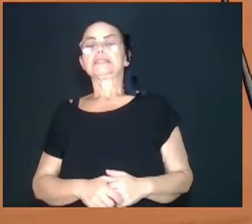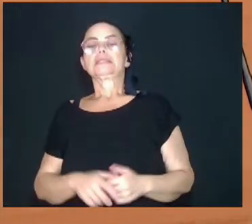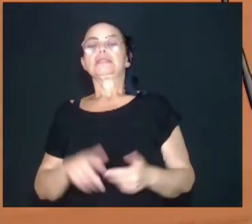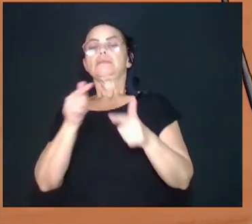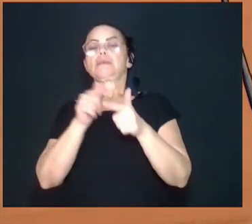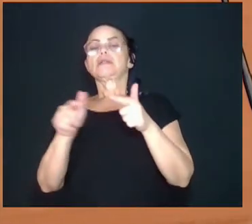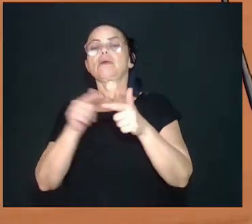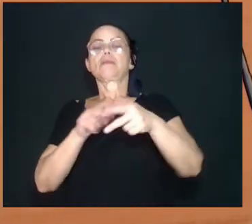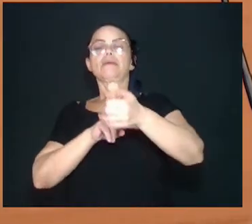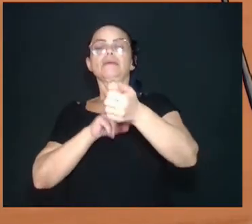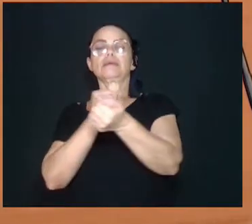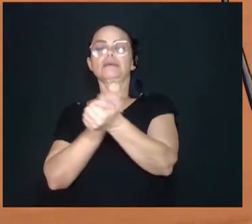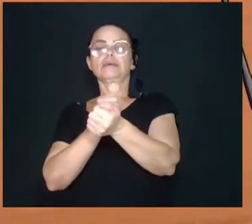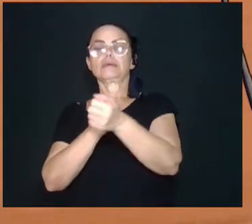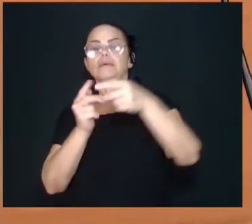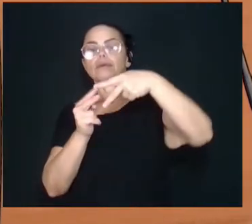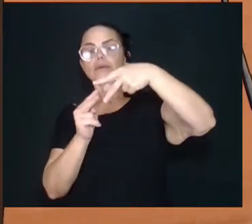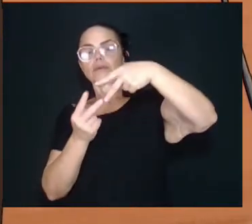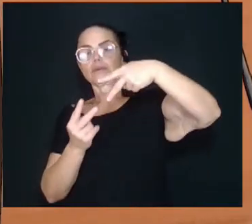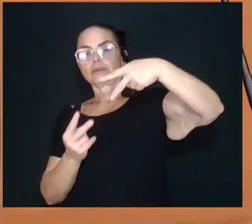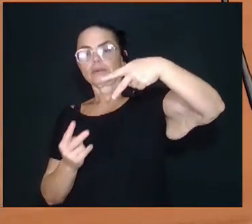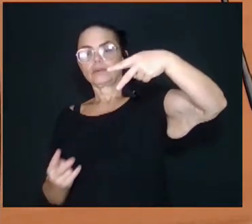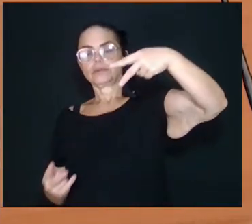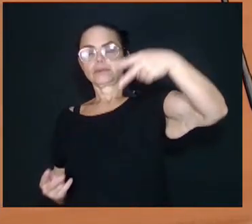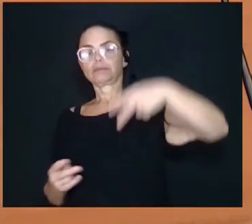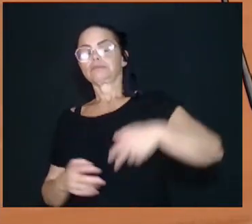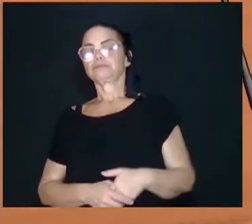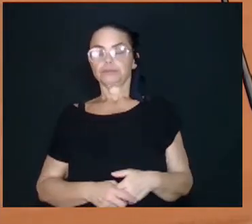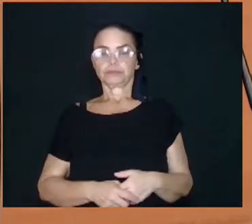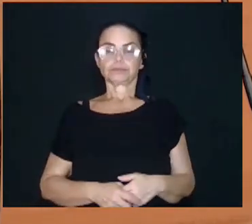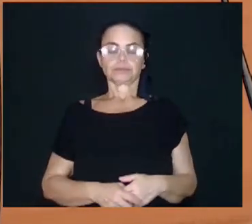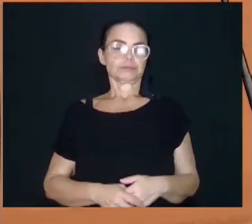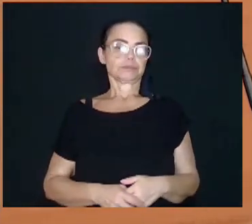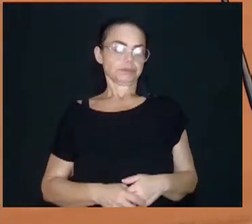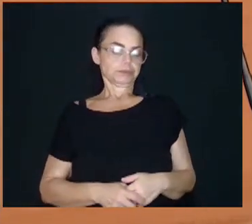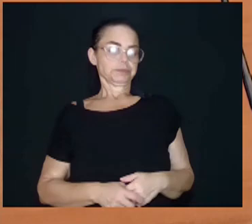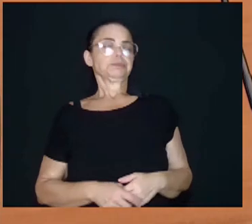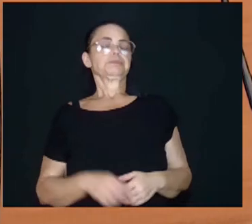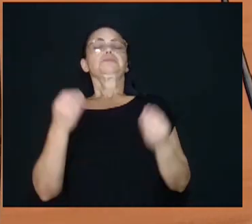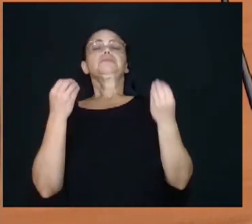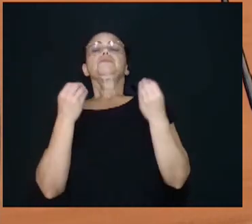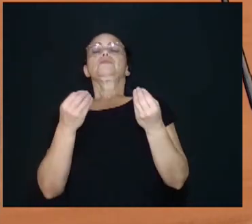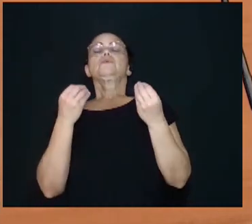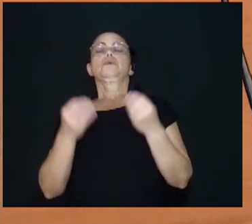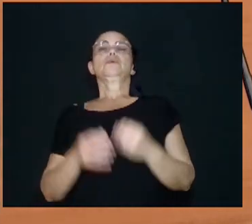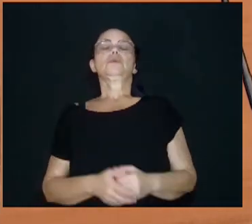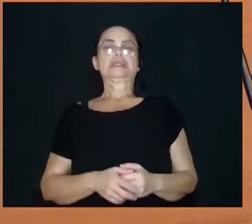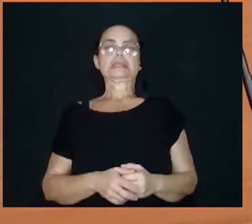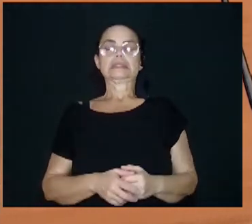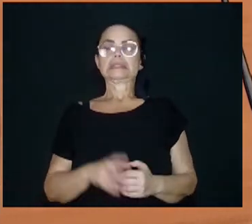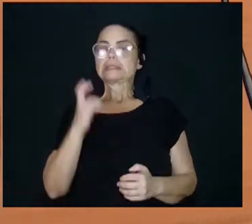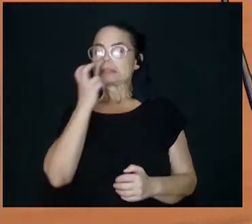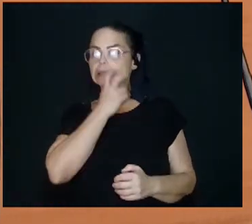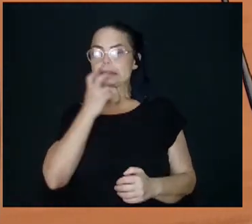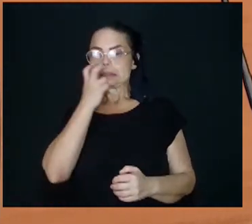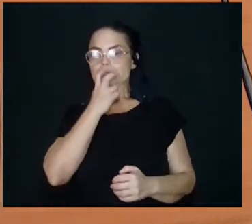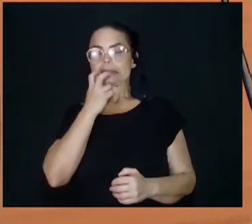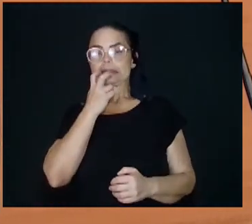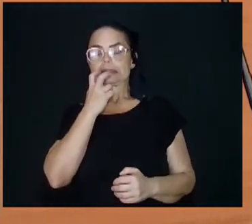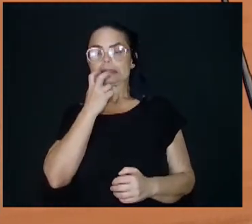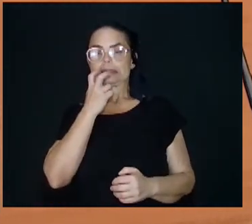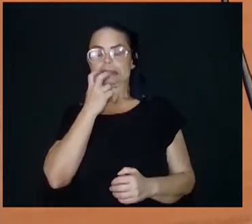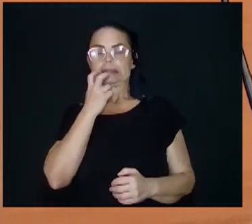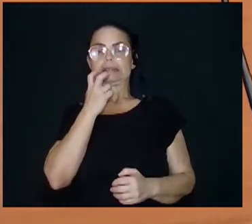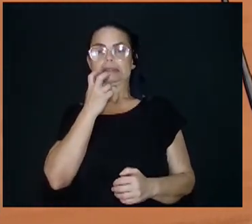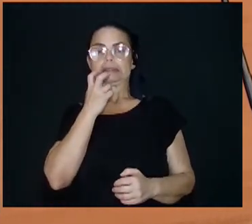o novo raciocínio aí atual da ciência. E como que a gagueira vai se manifestar? Eu acho que é aí que está o